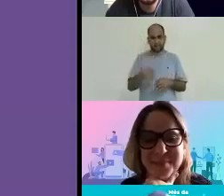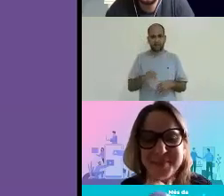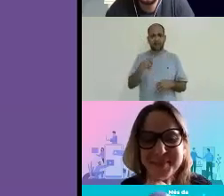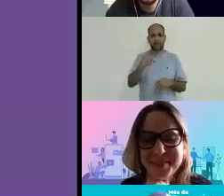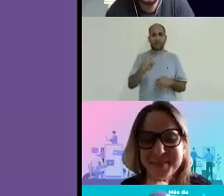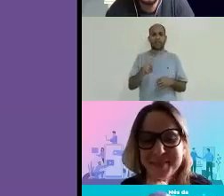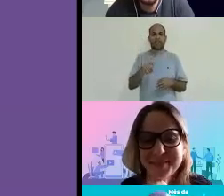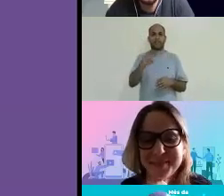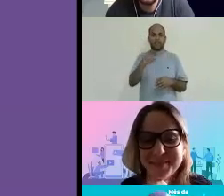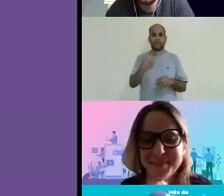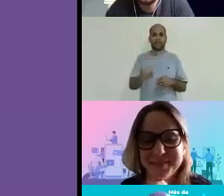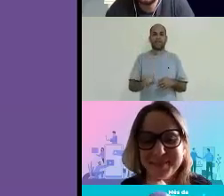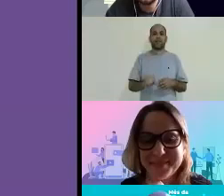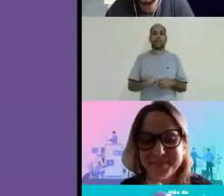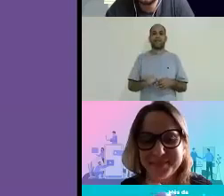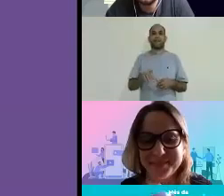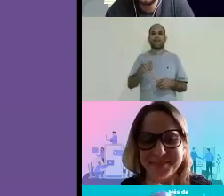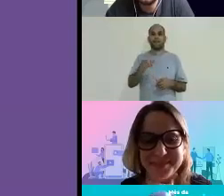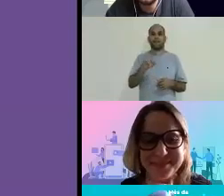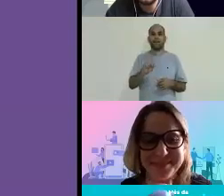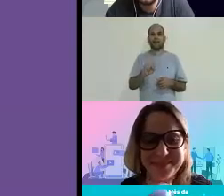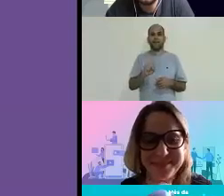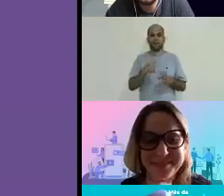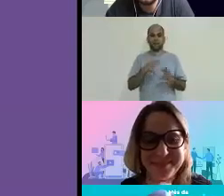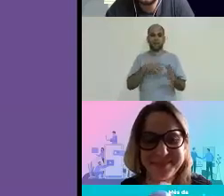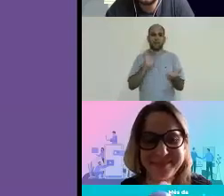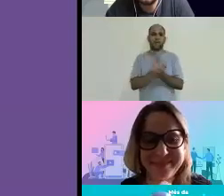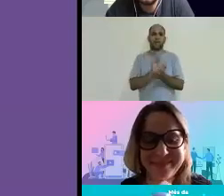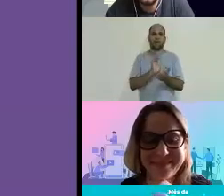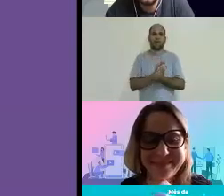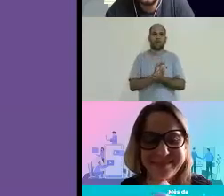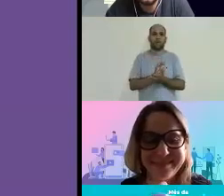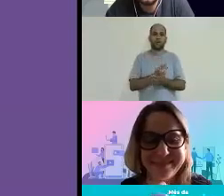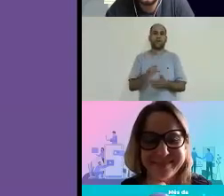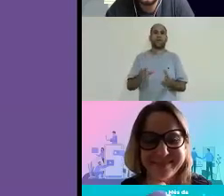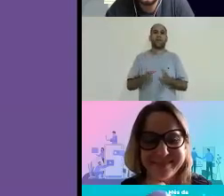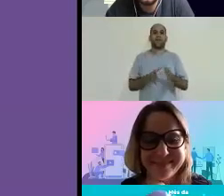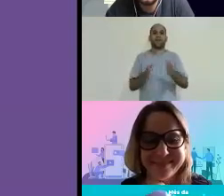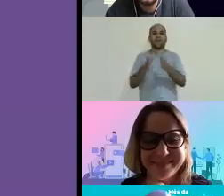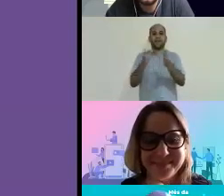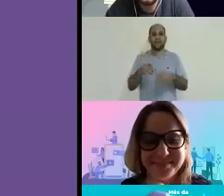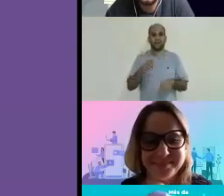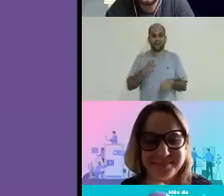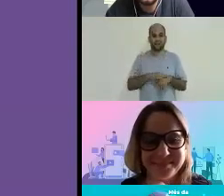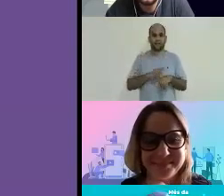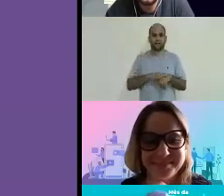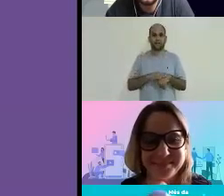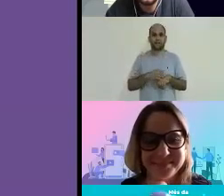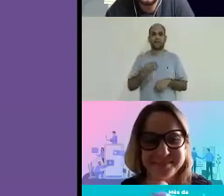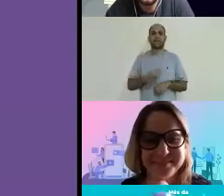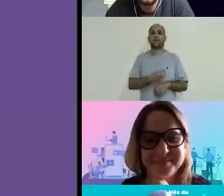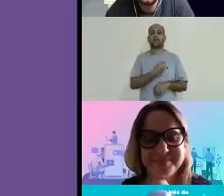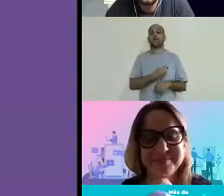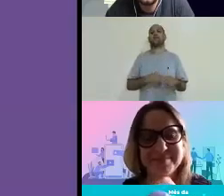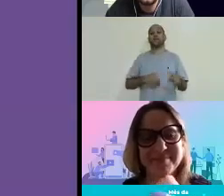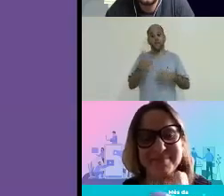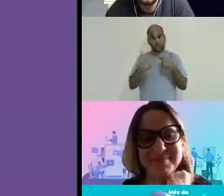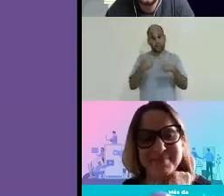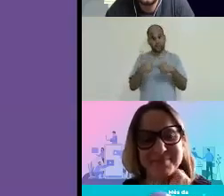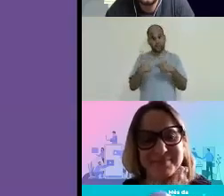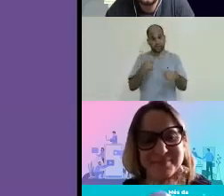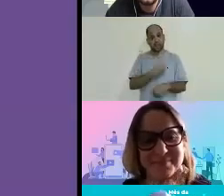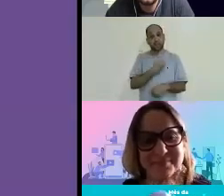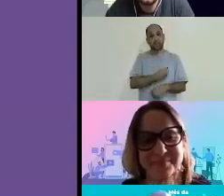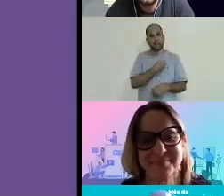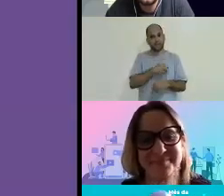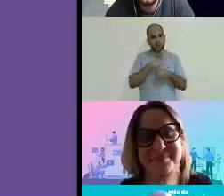Léo, que está aqui no backstage, e toda a equipe de carreiras que... mesmo não estando aqui, né, de qualquer forma, está atuando, está participando, está